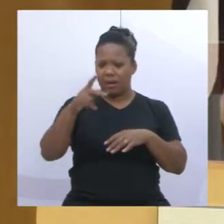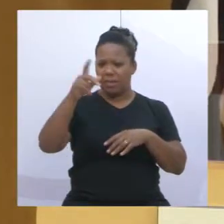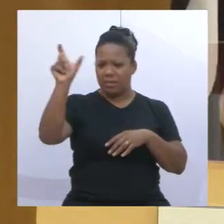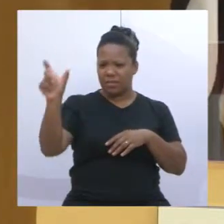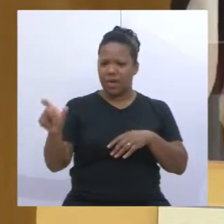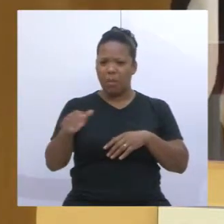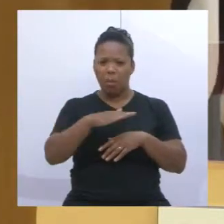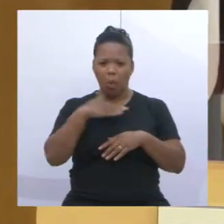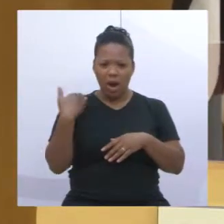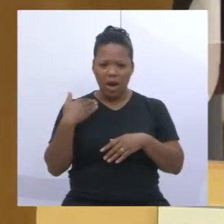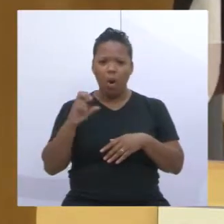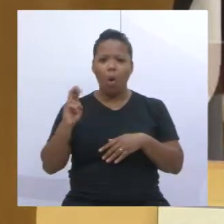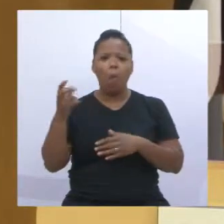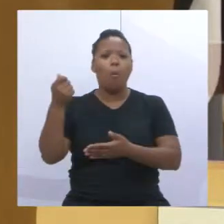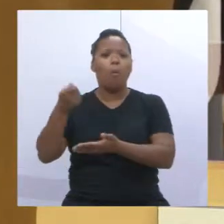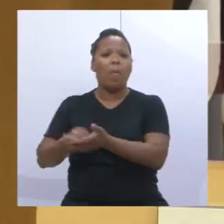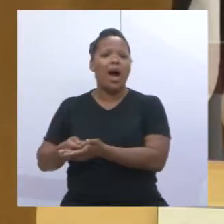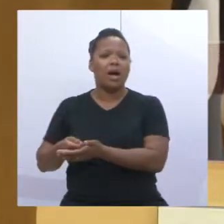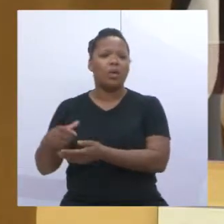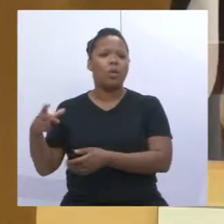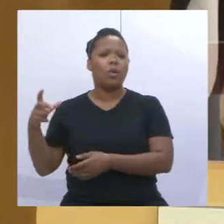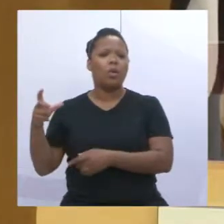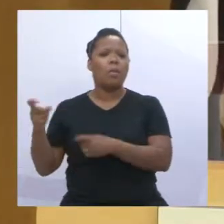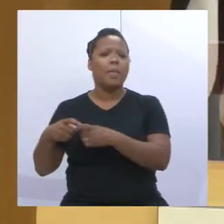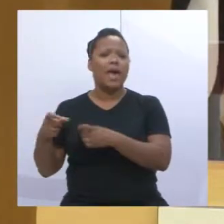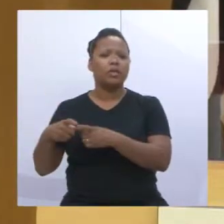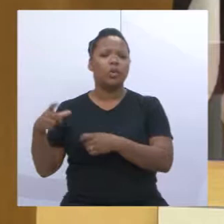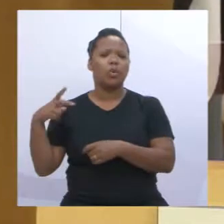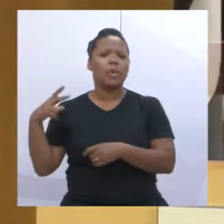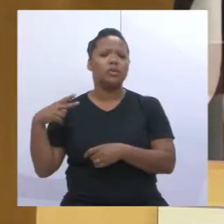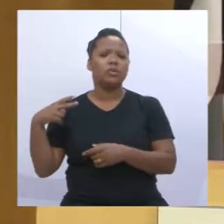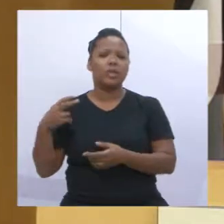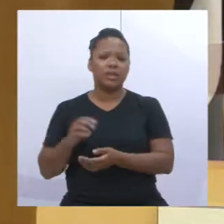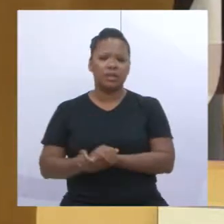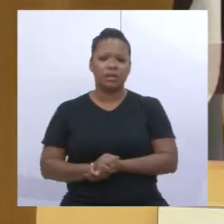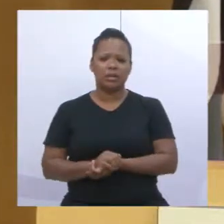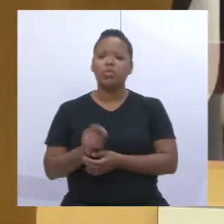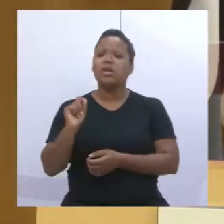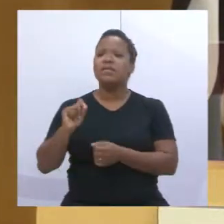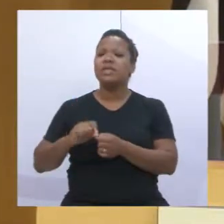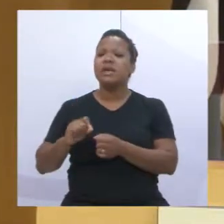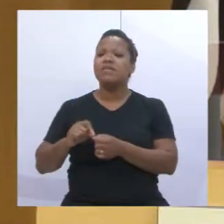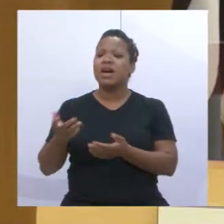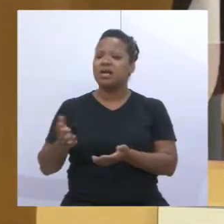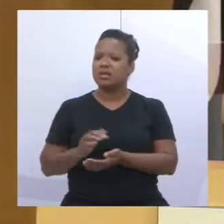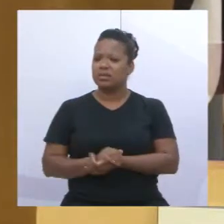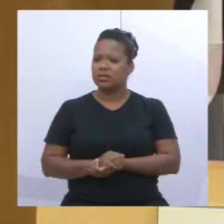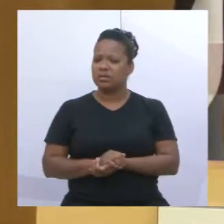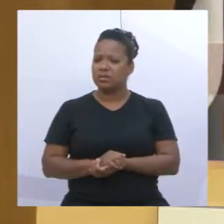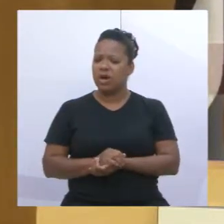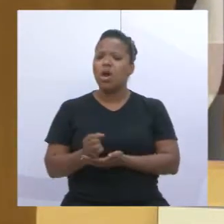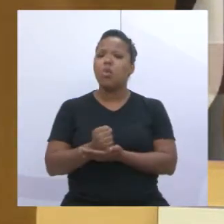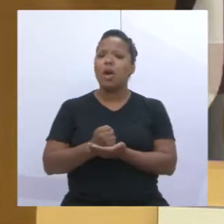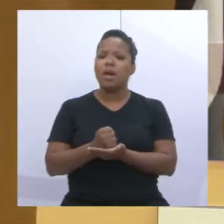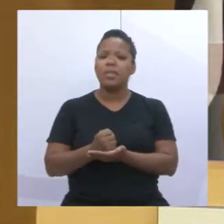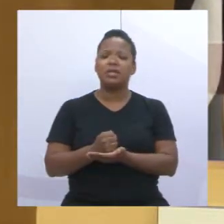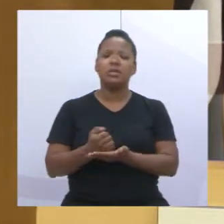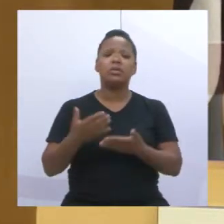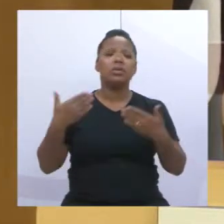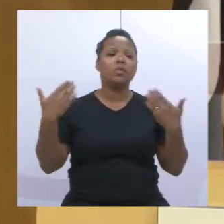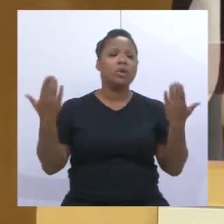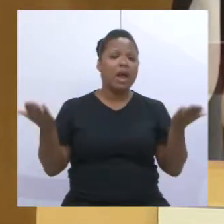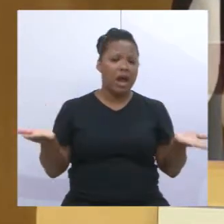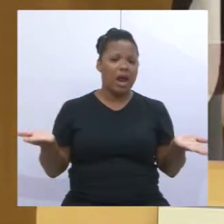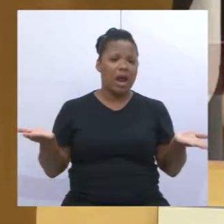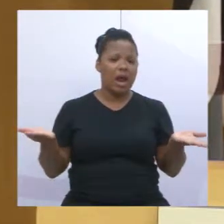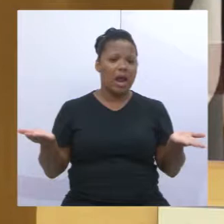ou você paga uma consulta para que ele possa ter essa assistência? Só que aí o medicamento, eu